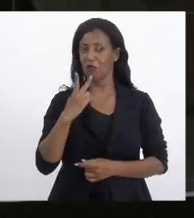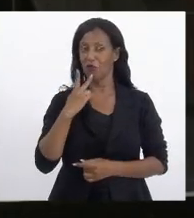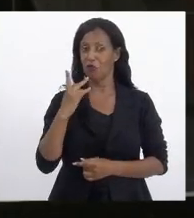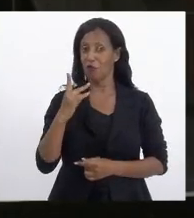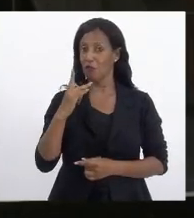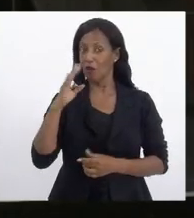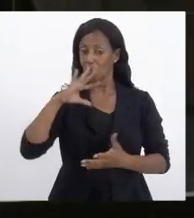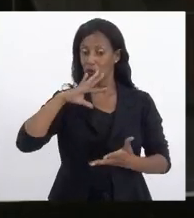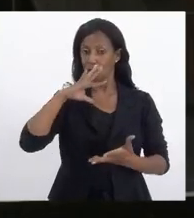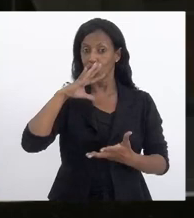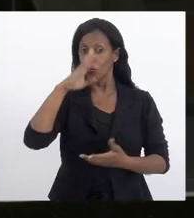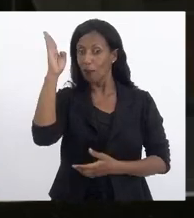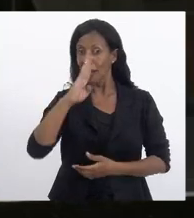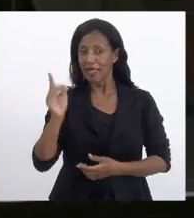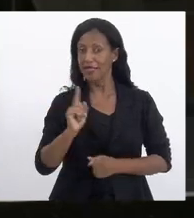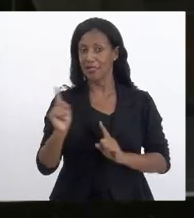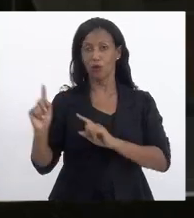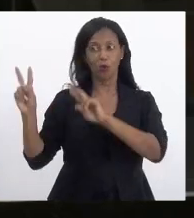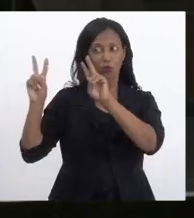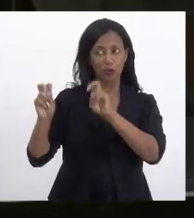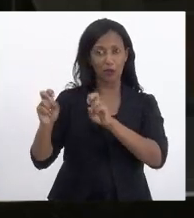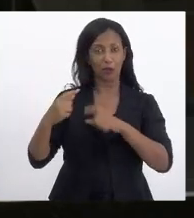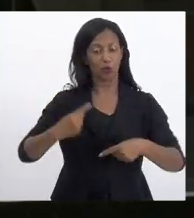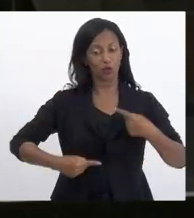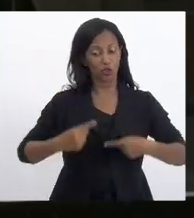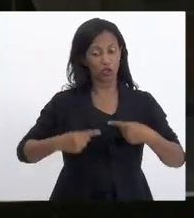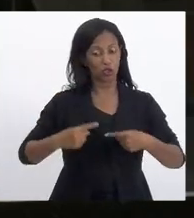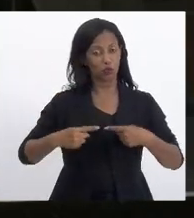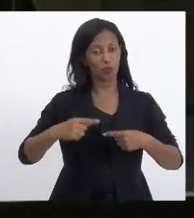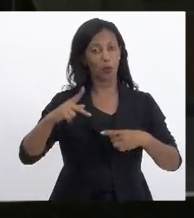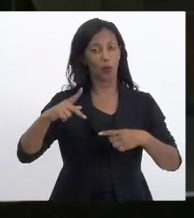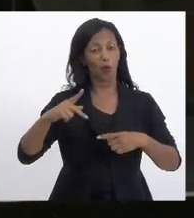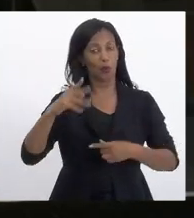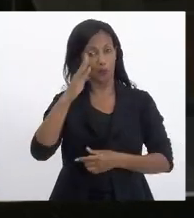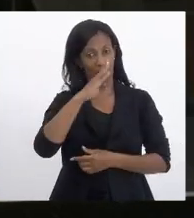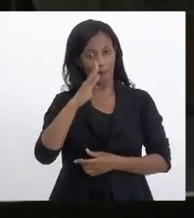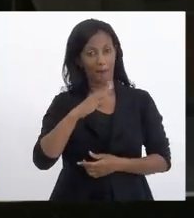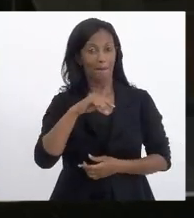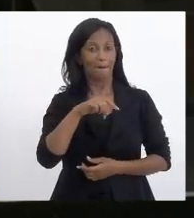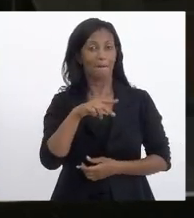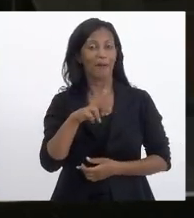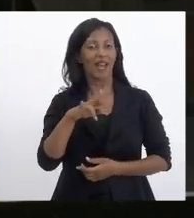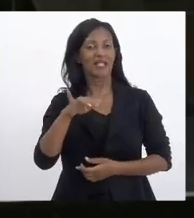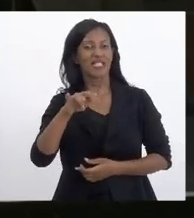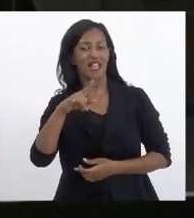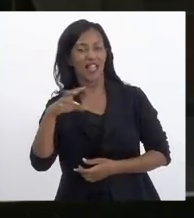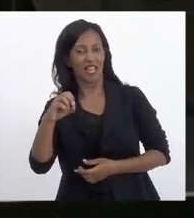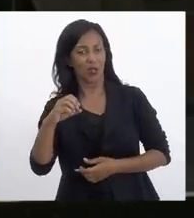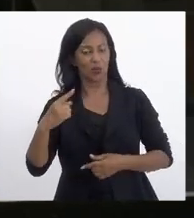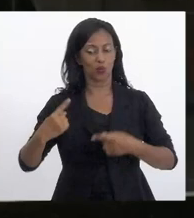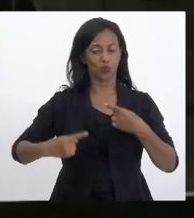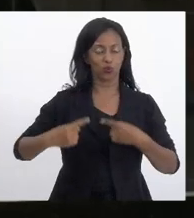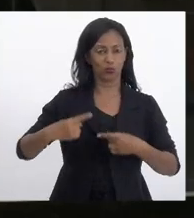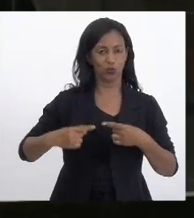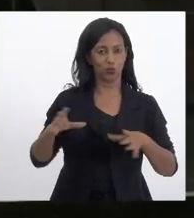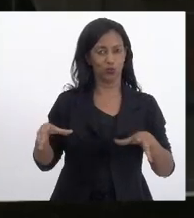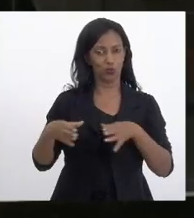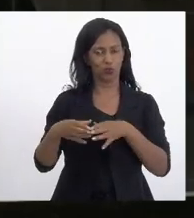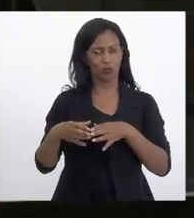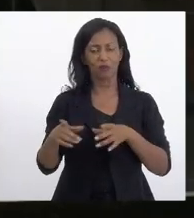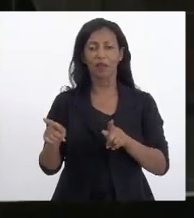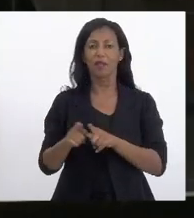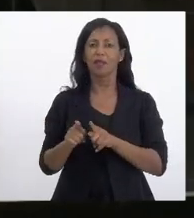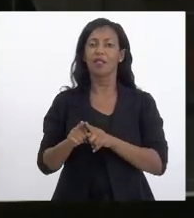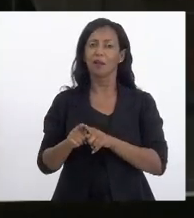times do Brasil, não, porque se alternam no Campeonato Brasileiro. Ao mesmo tempo, vou saudar